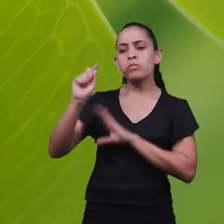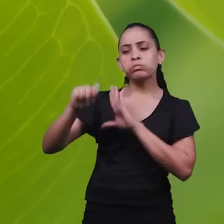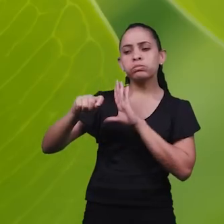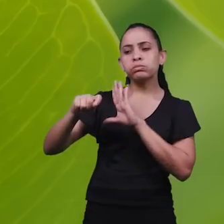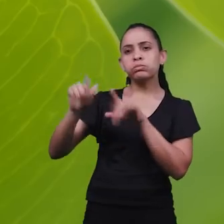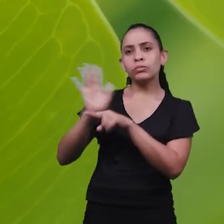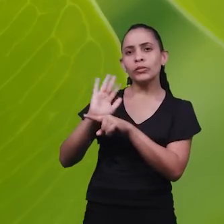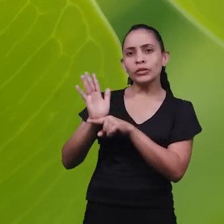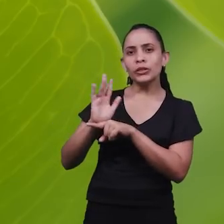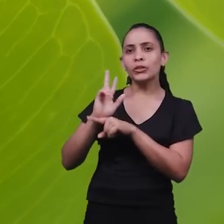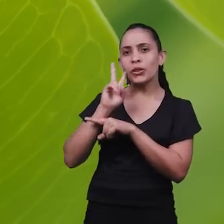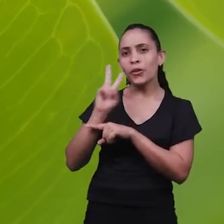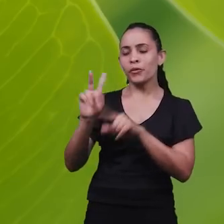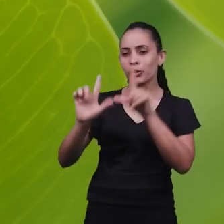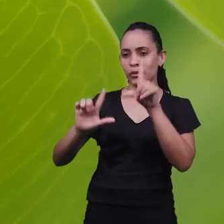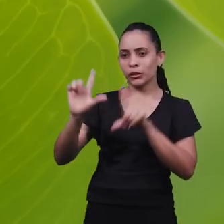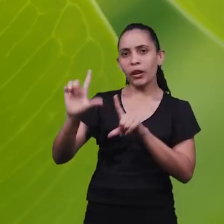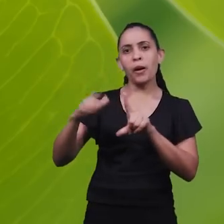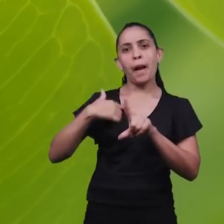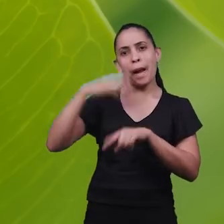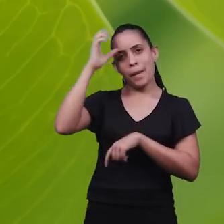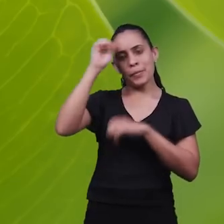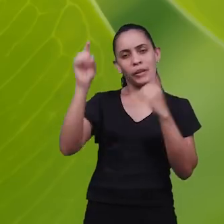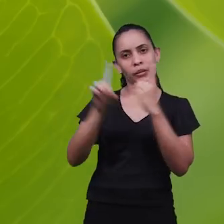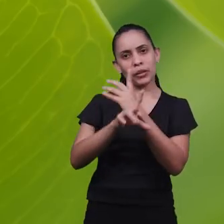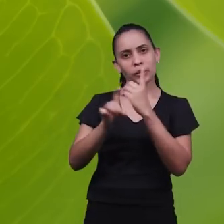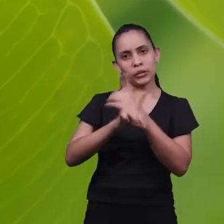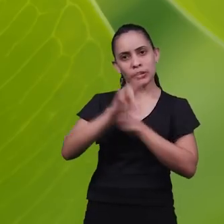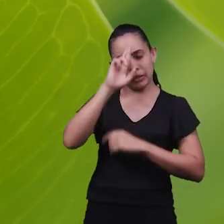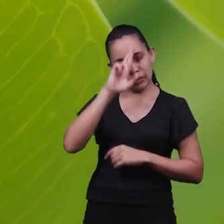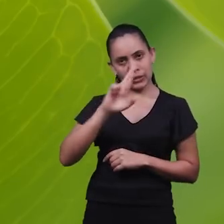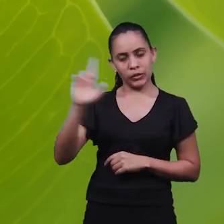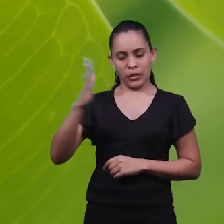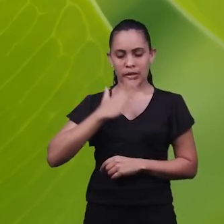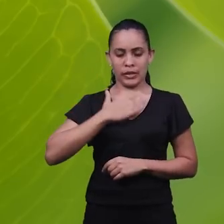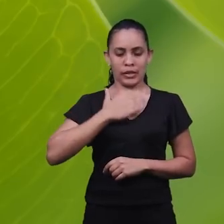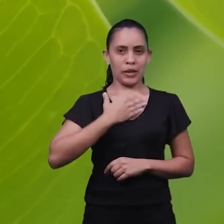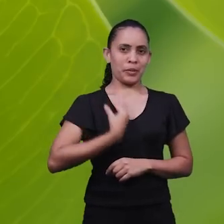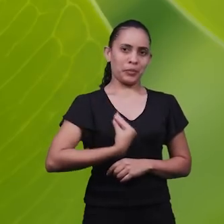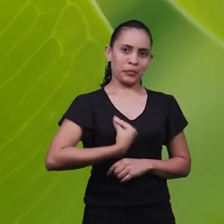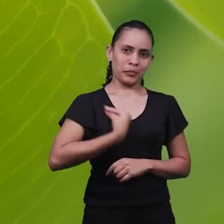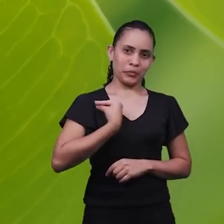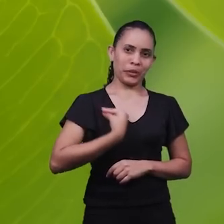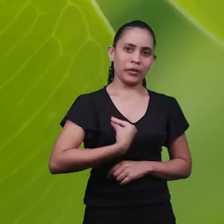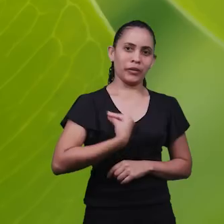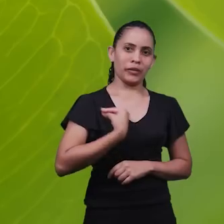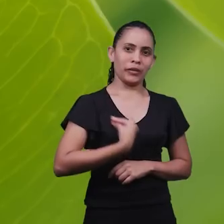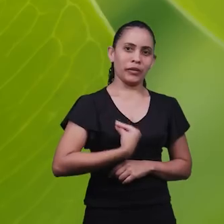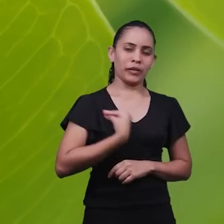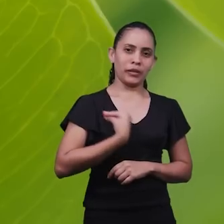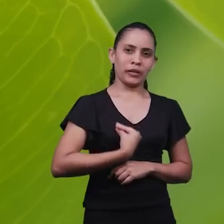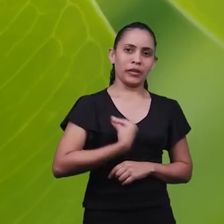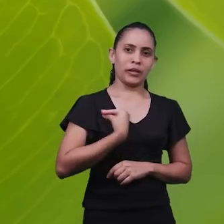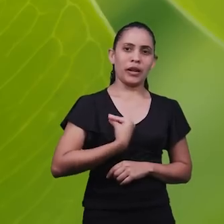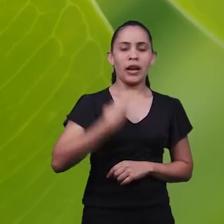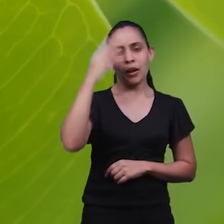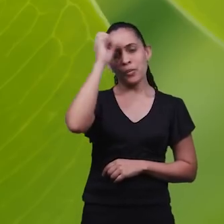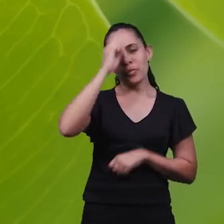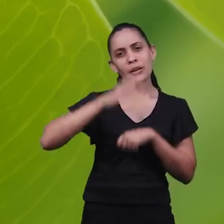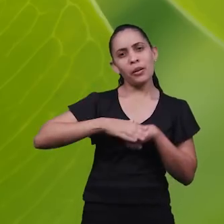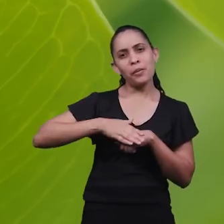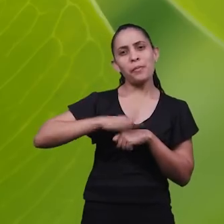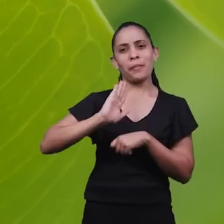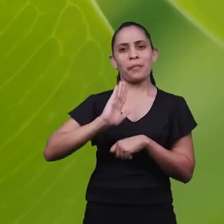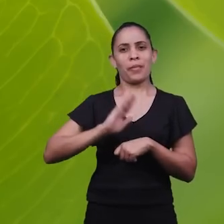eu aprendo sobre a doutrina do Senhor e coloco na minha vida para aprender mais